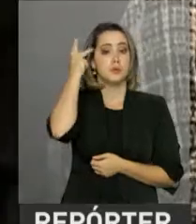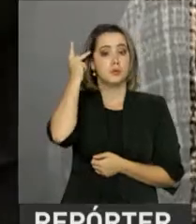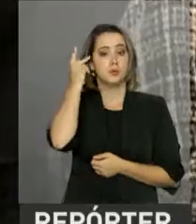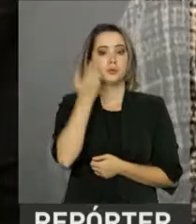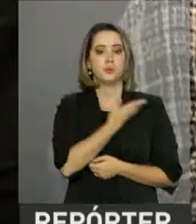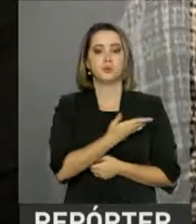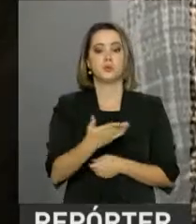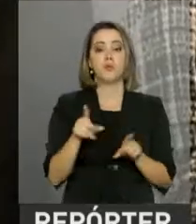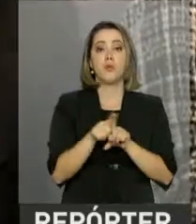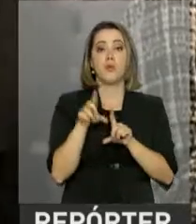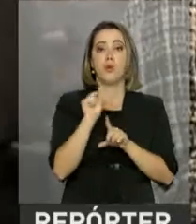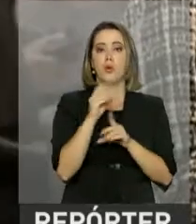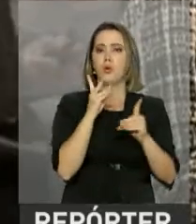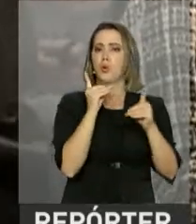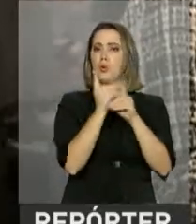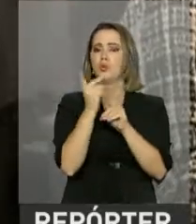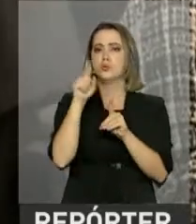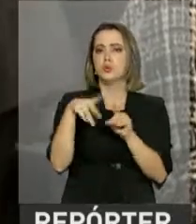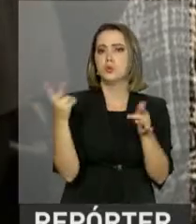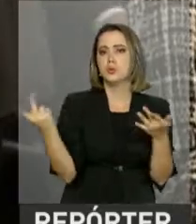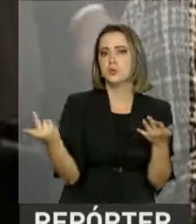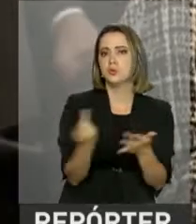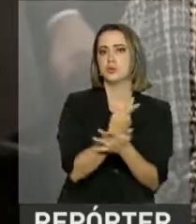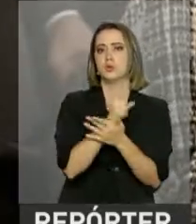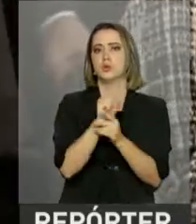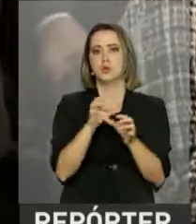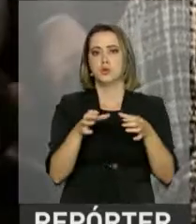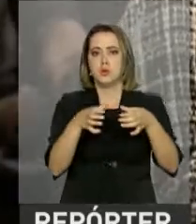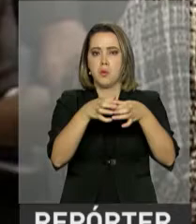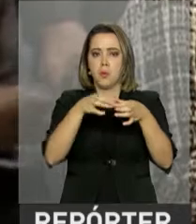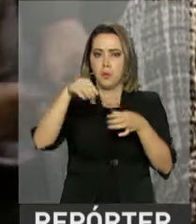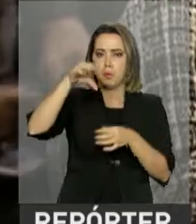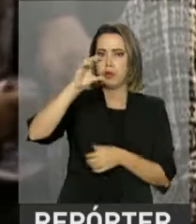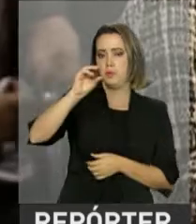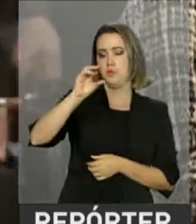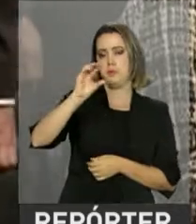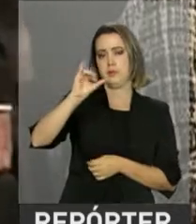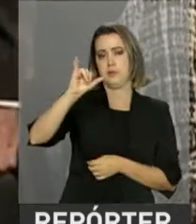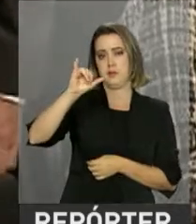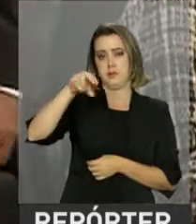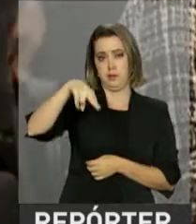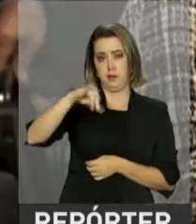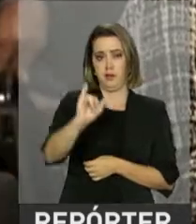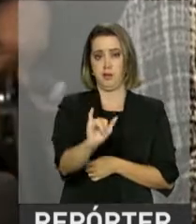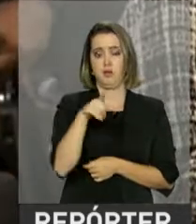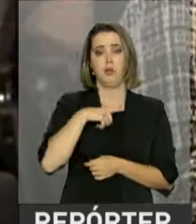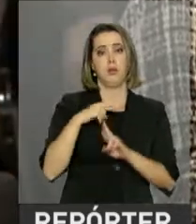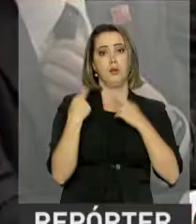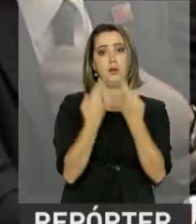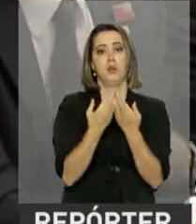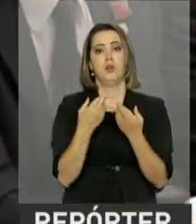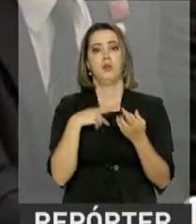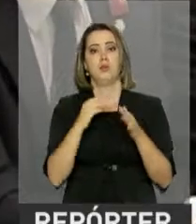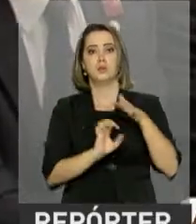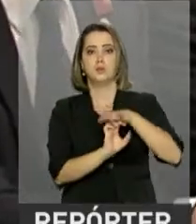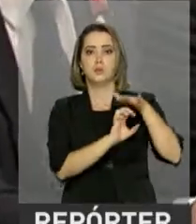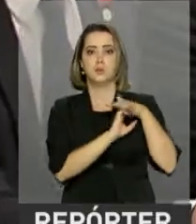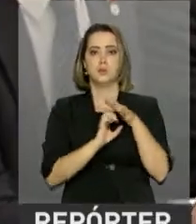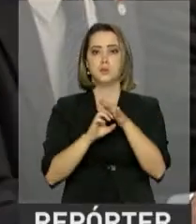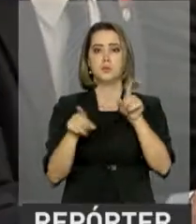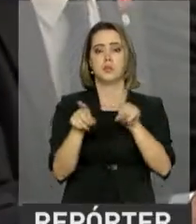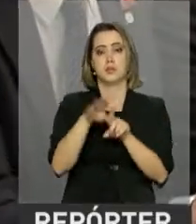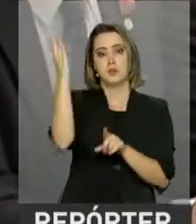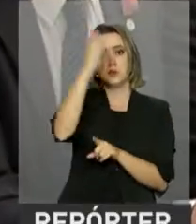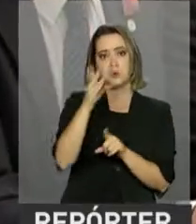de são paulo o encontro é realizado pela confederação nacional da indústria e reúne empresários e executivos brasileiros e